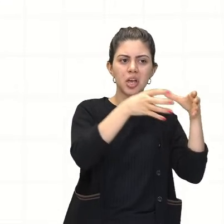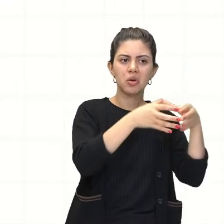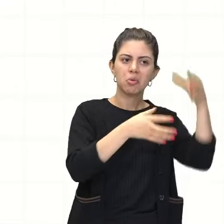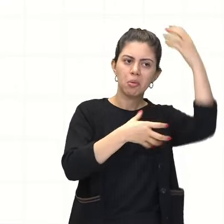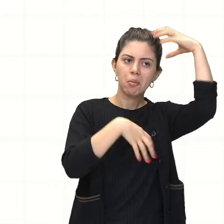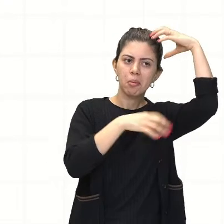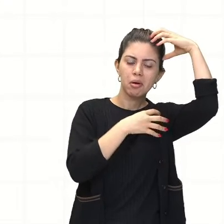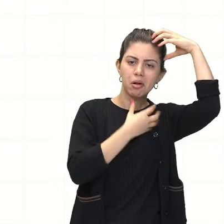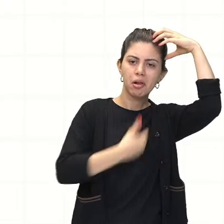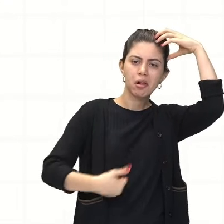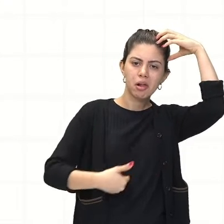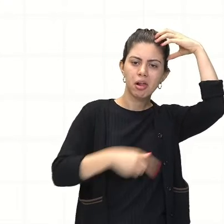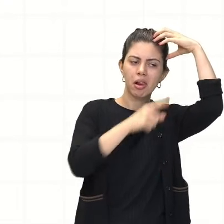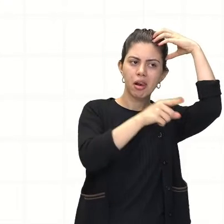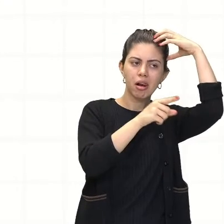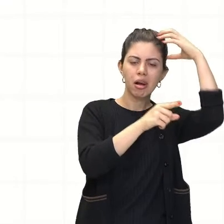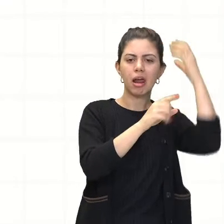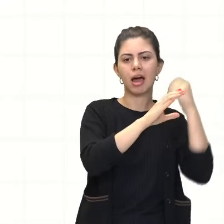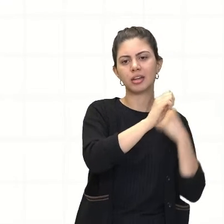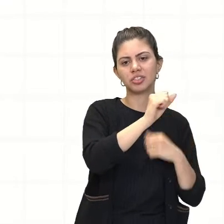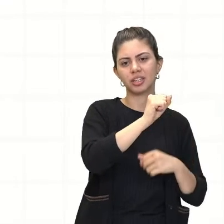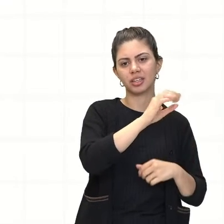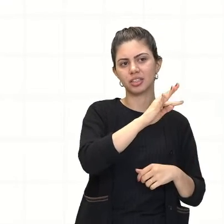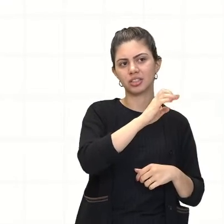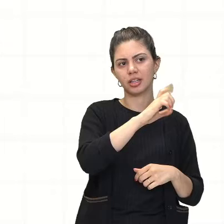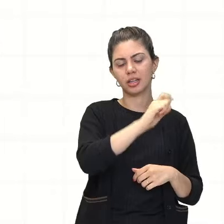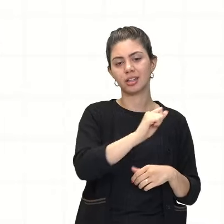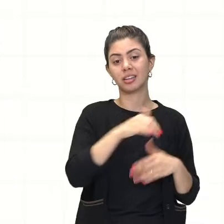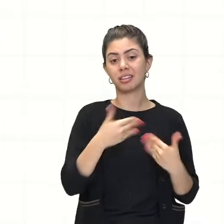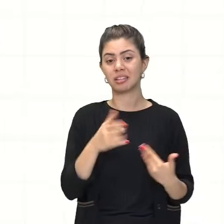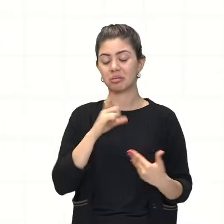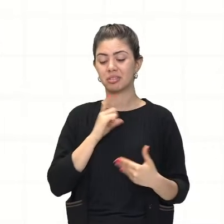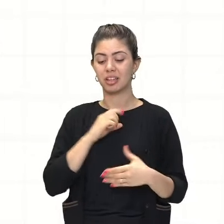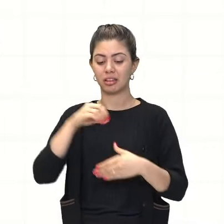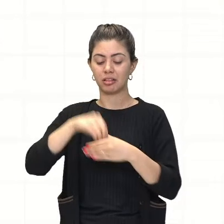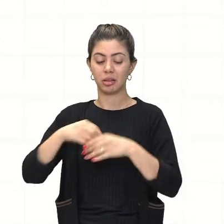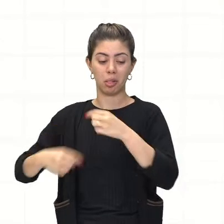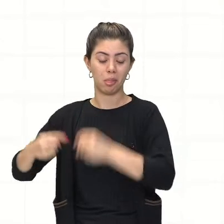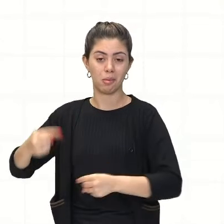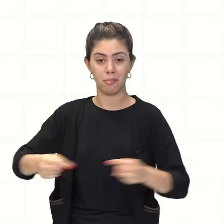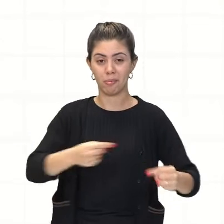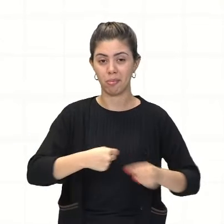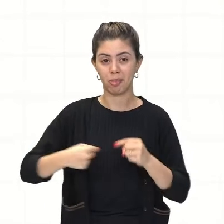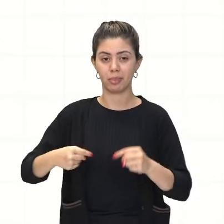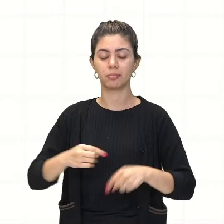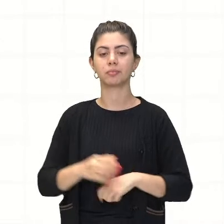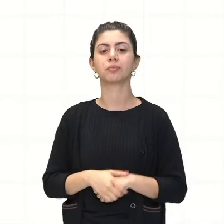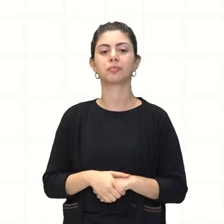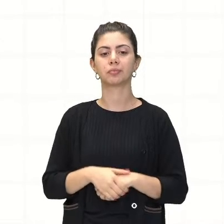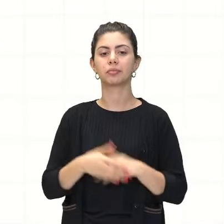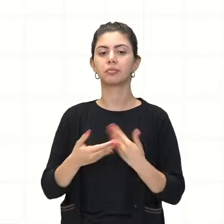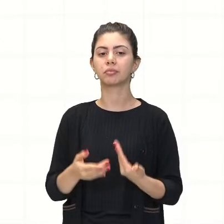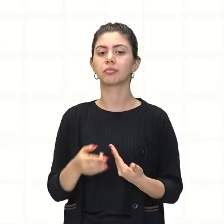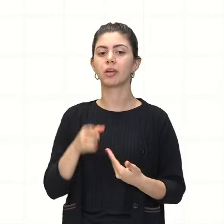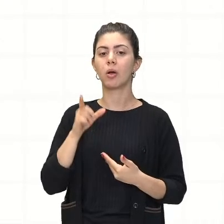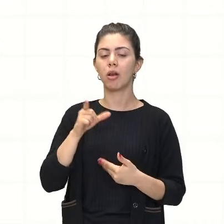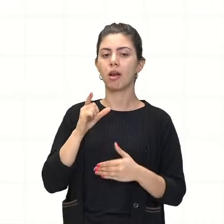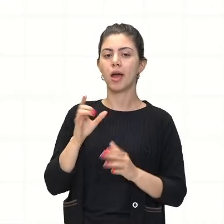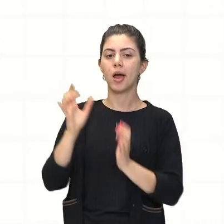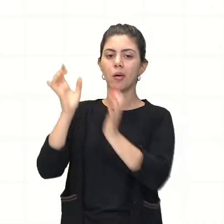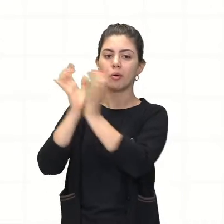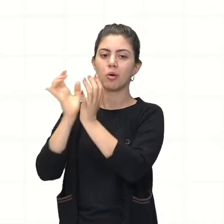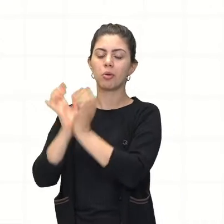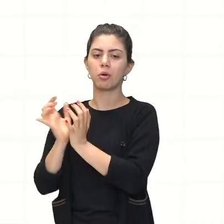vai gerar uma crise sucessória. Então, enquanto a nobreza estava a favor